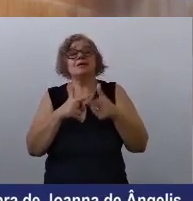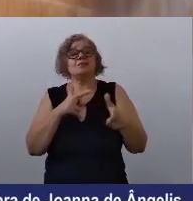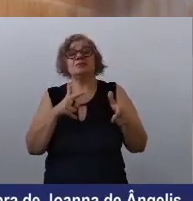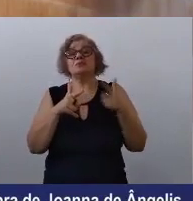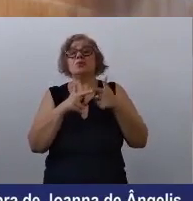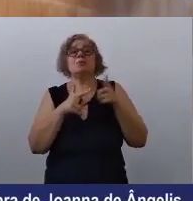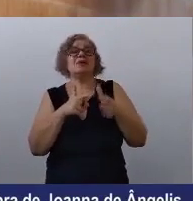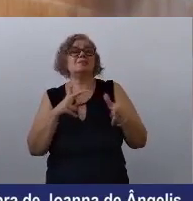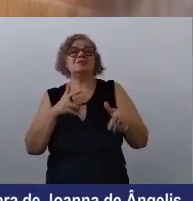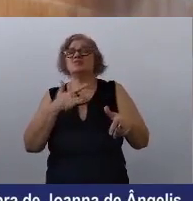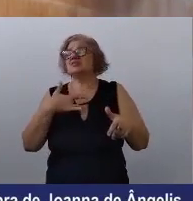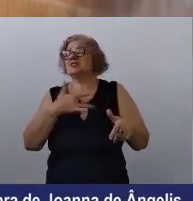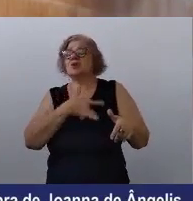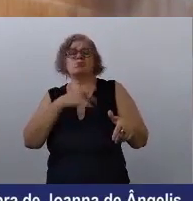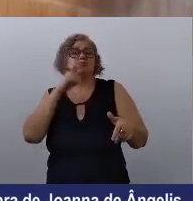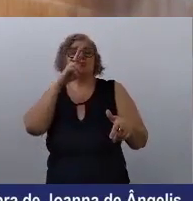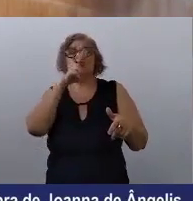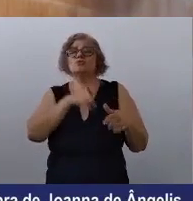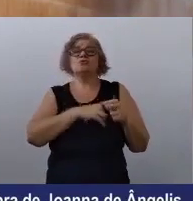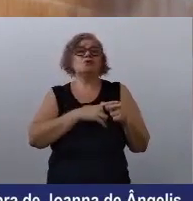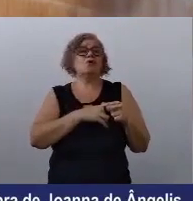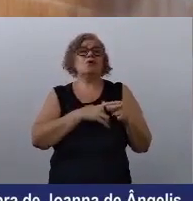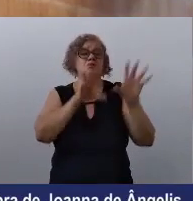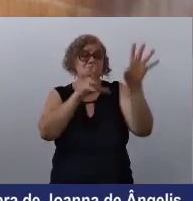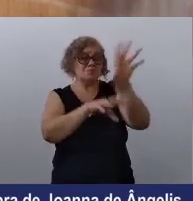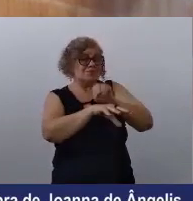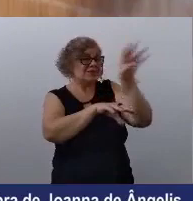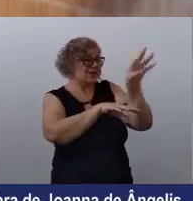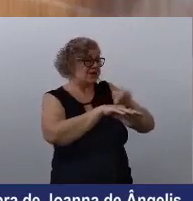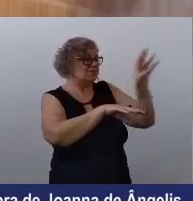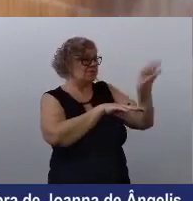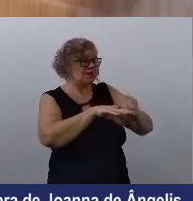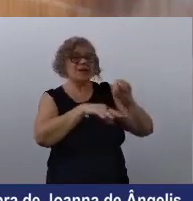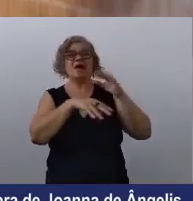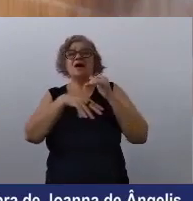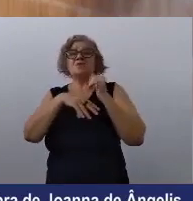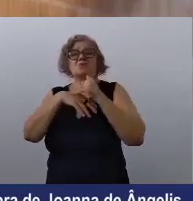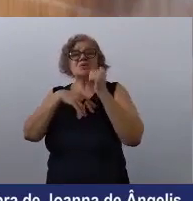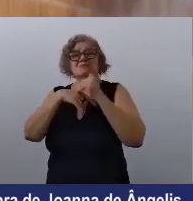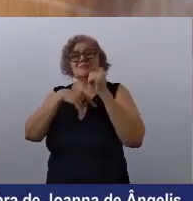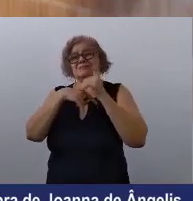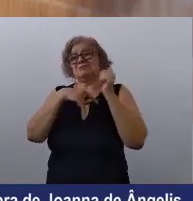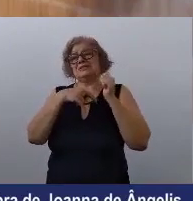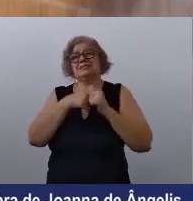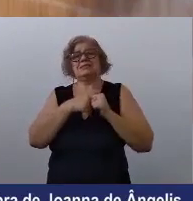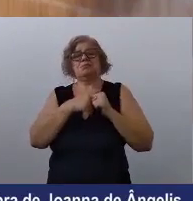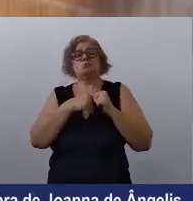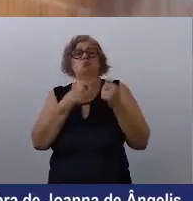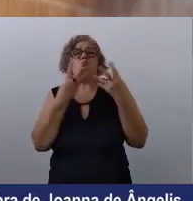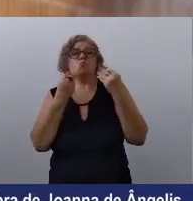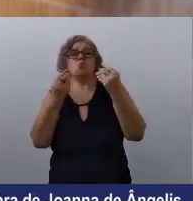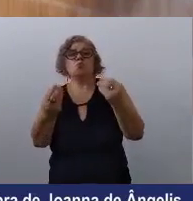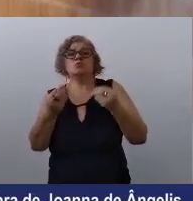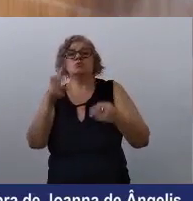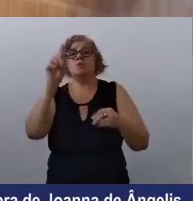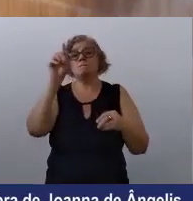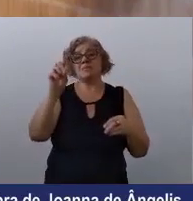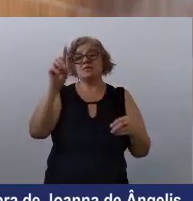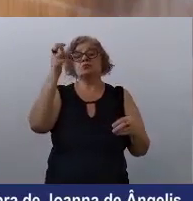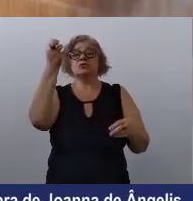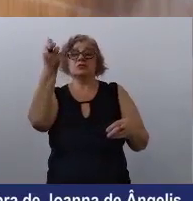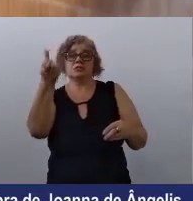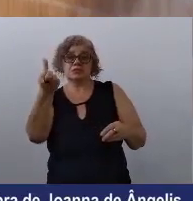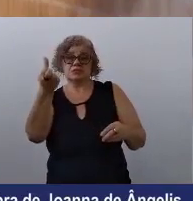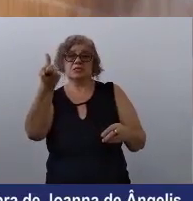pela peste, e ela também acaba adquirindo a moléstia e vem a desencarnar em